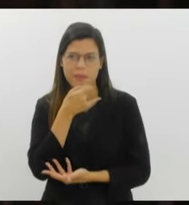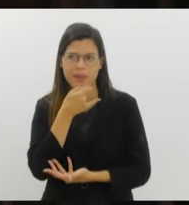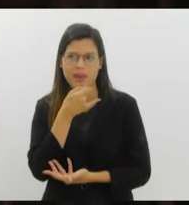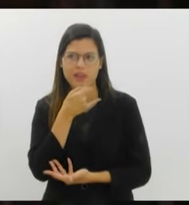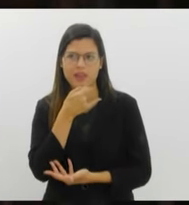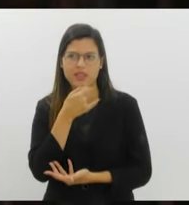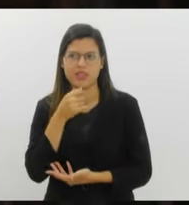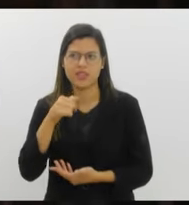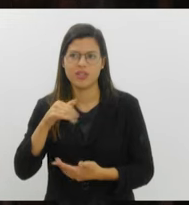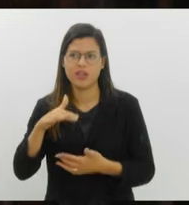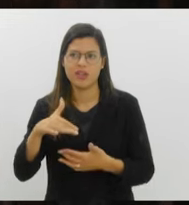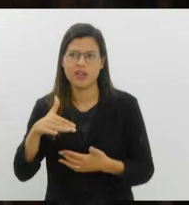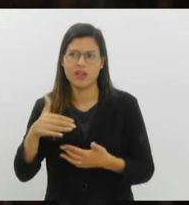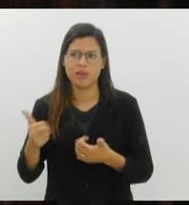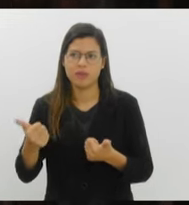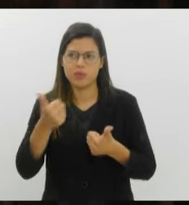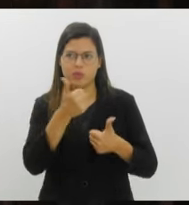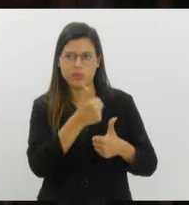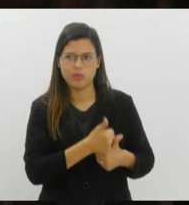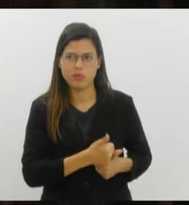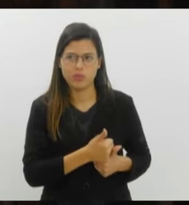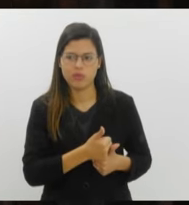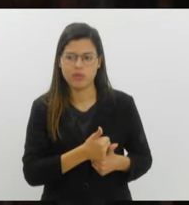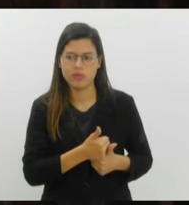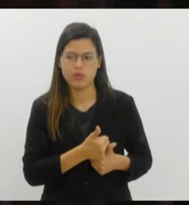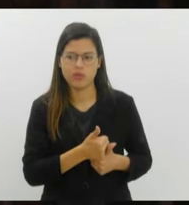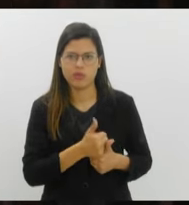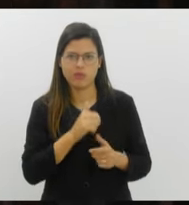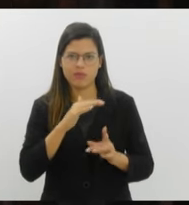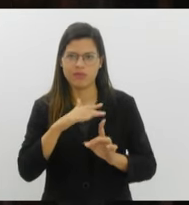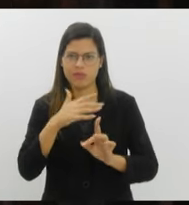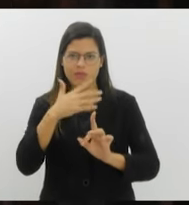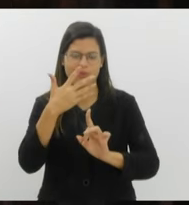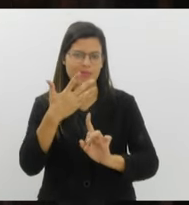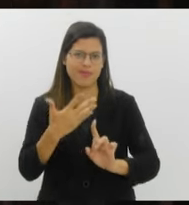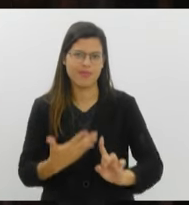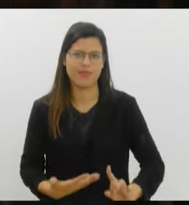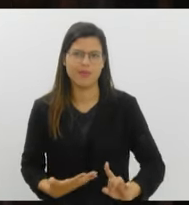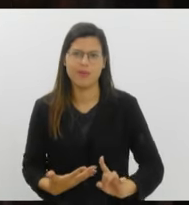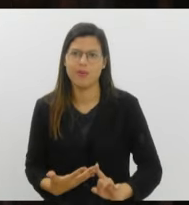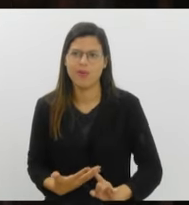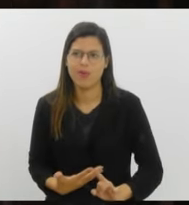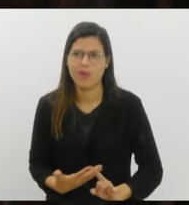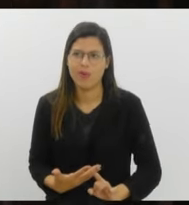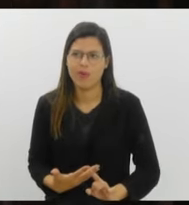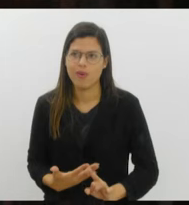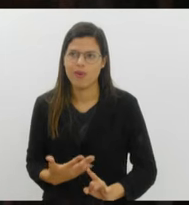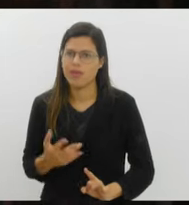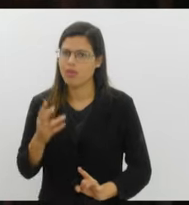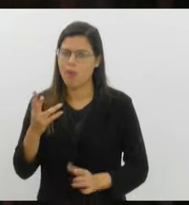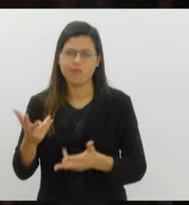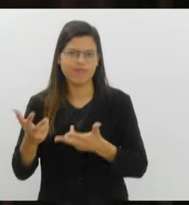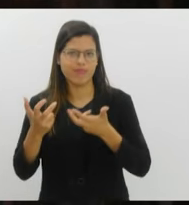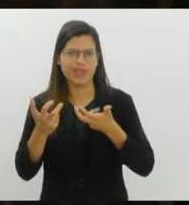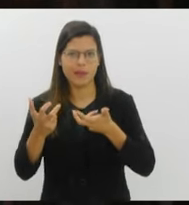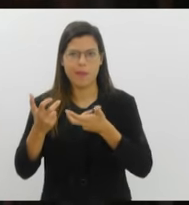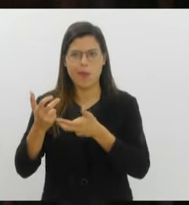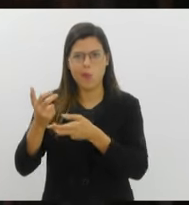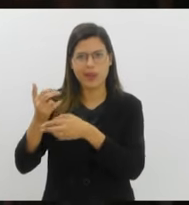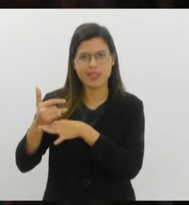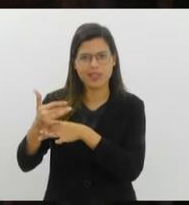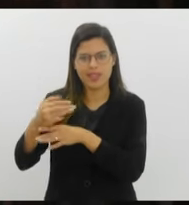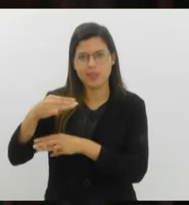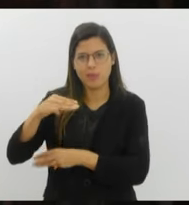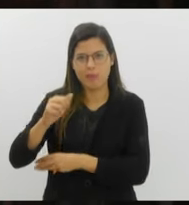me substituiu não me honrou, não enxergou que Macuco partia para uma oportunidade de crescimento muito